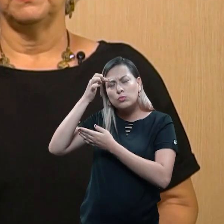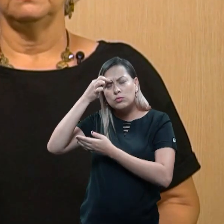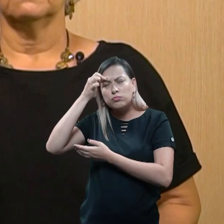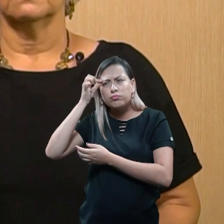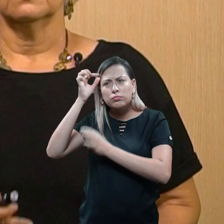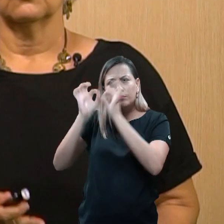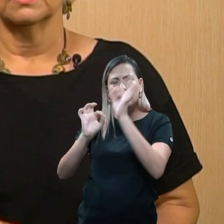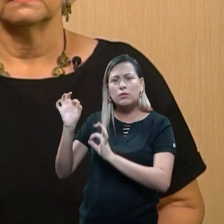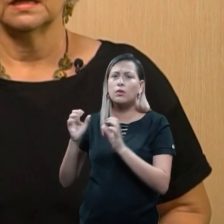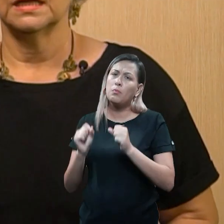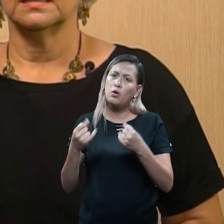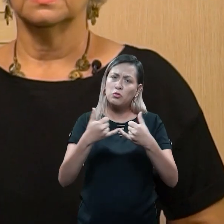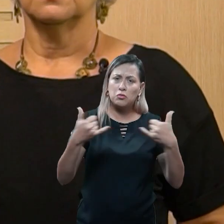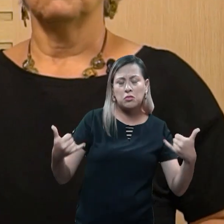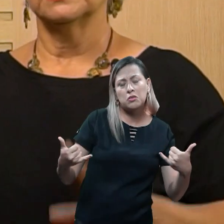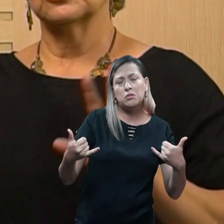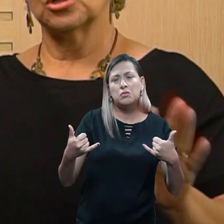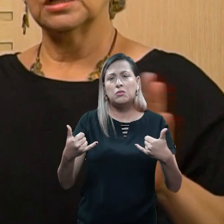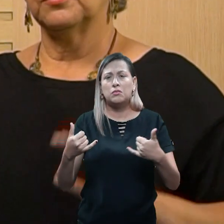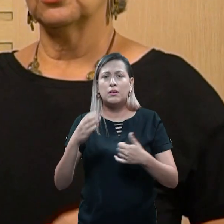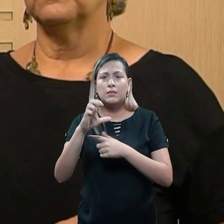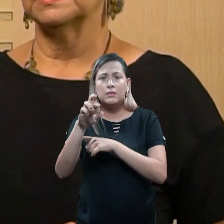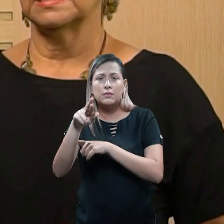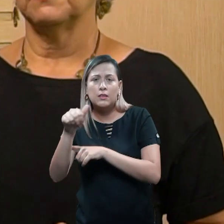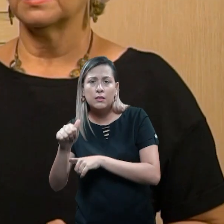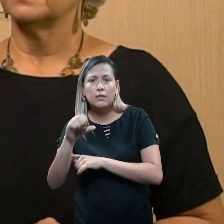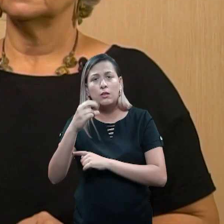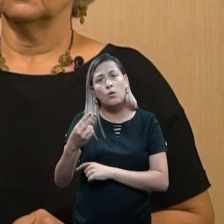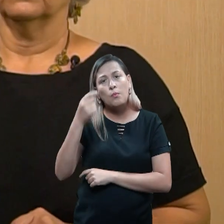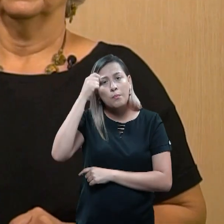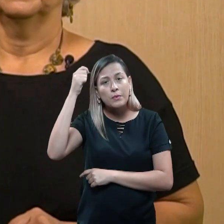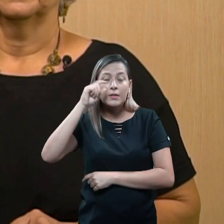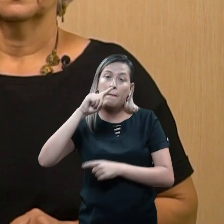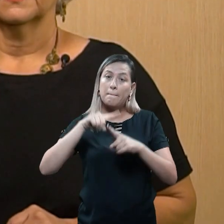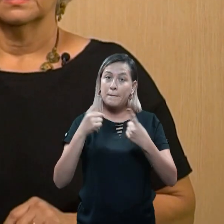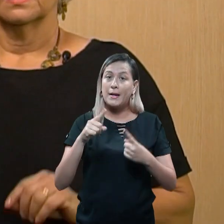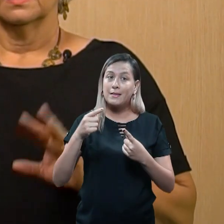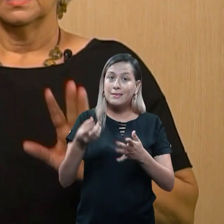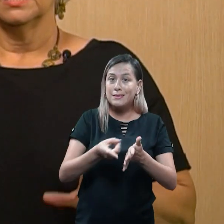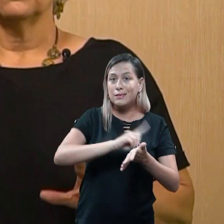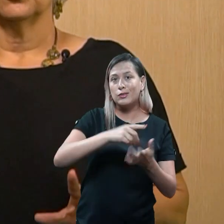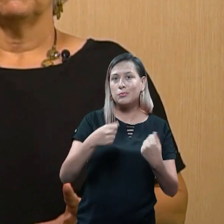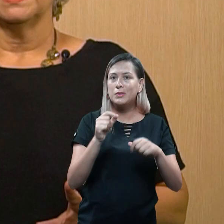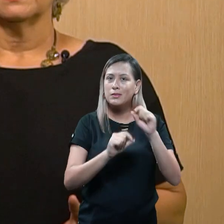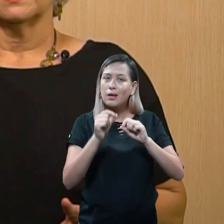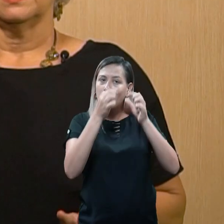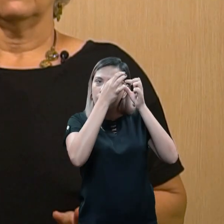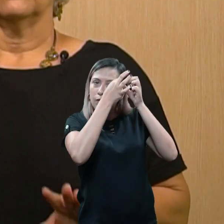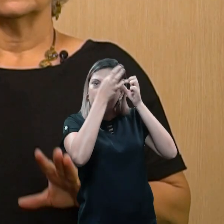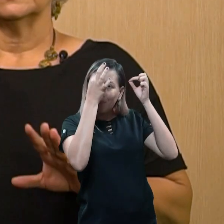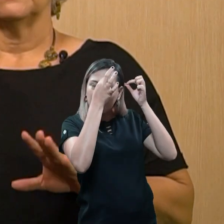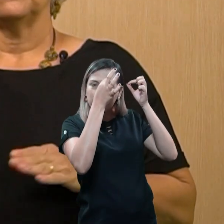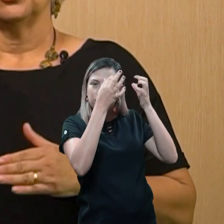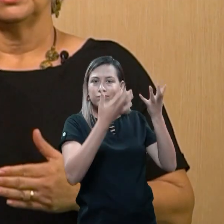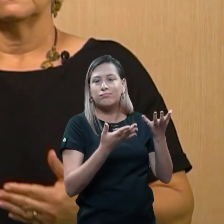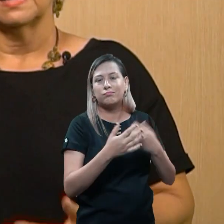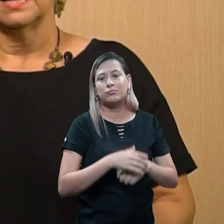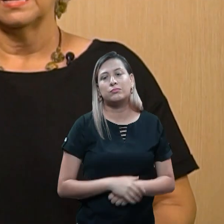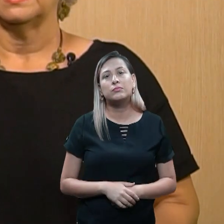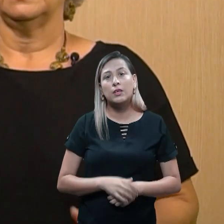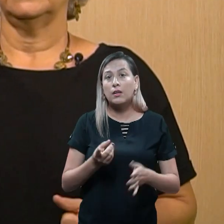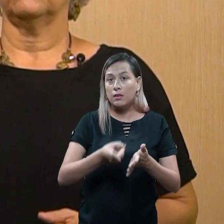com a pinça, com a cera, mas só depois de fazer a marcação. Antes de marcar, você deve